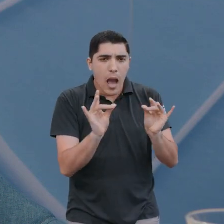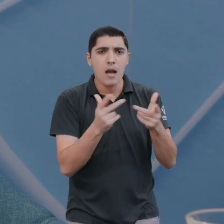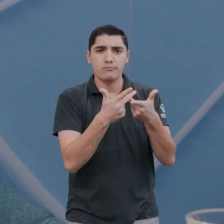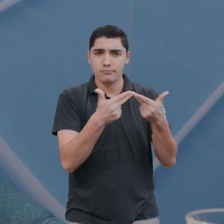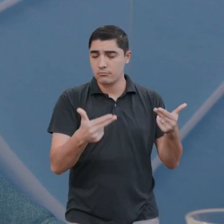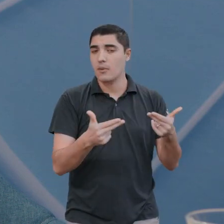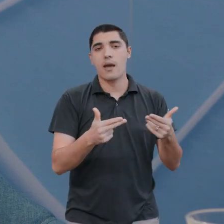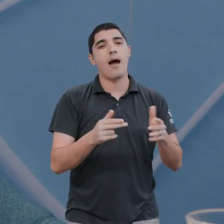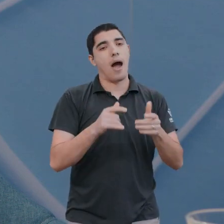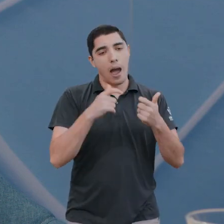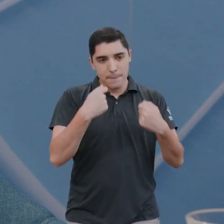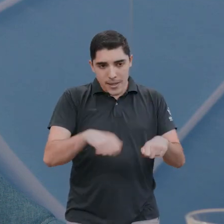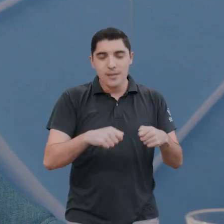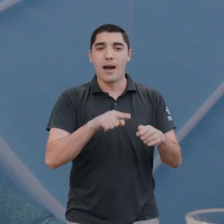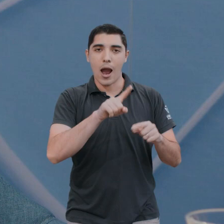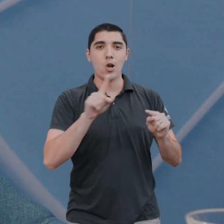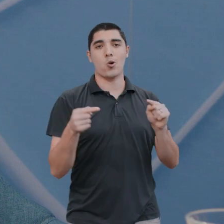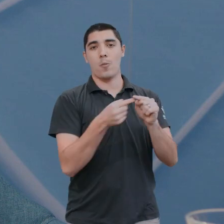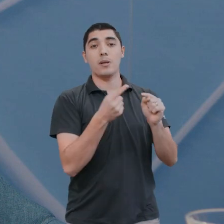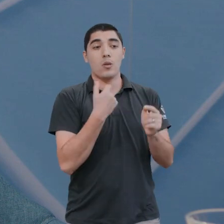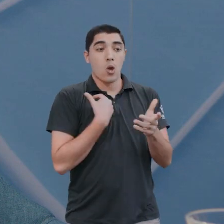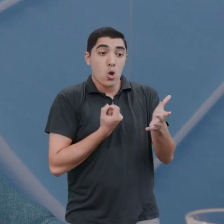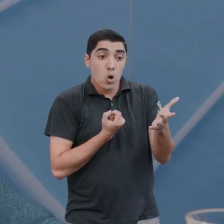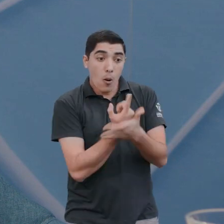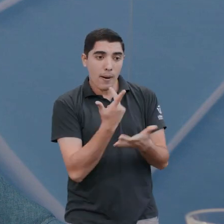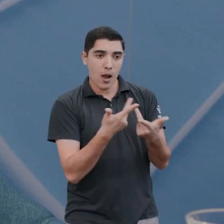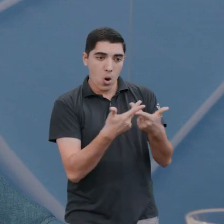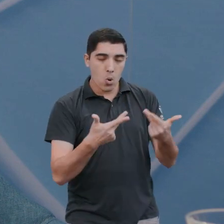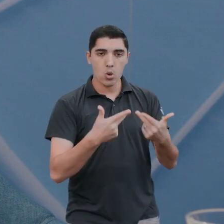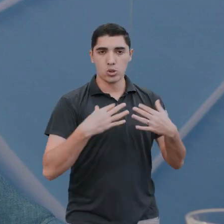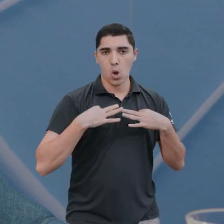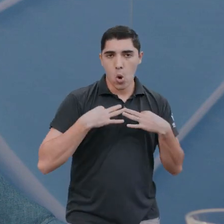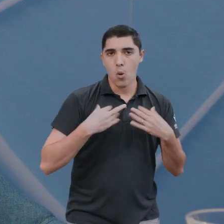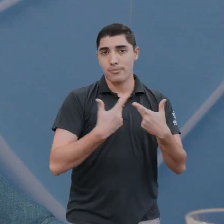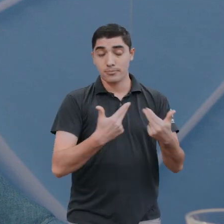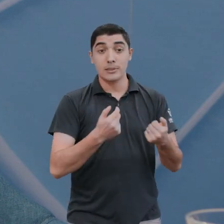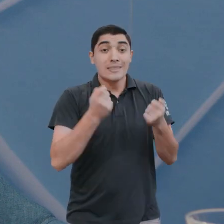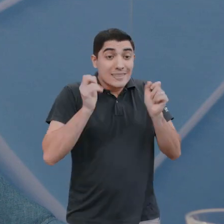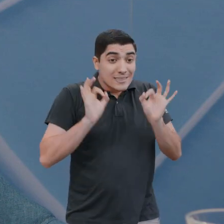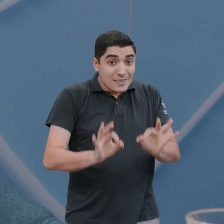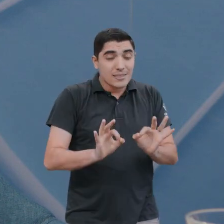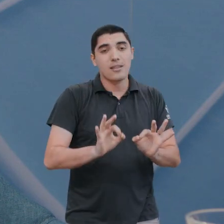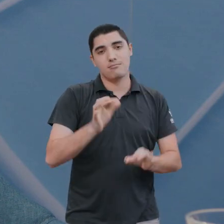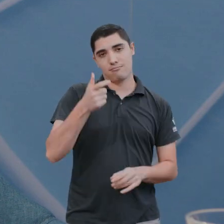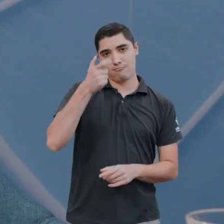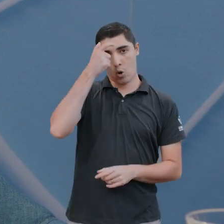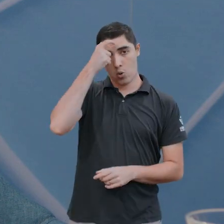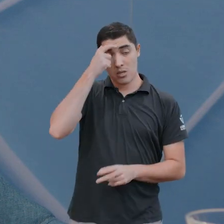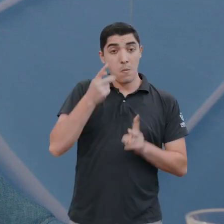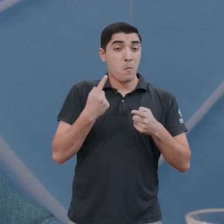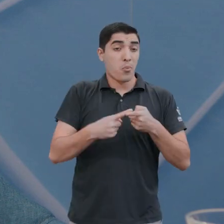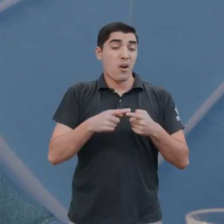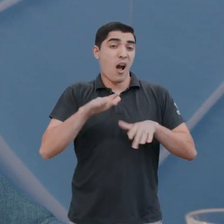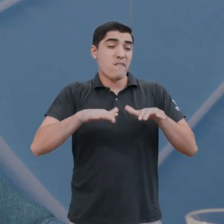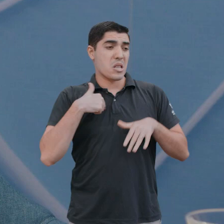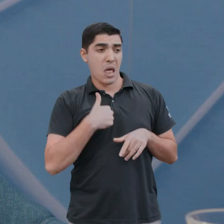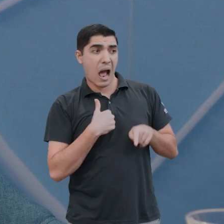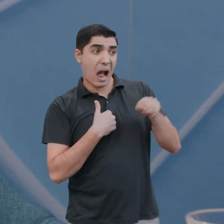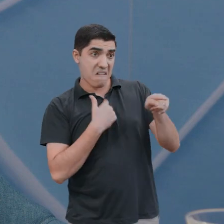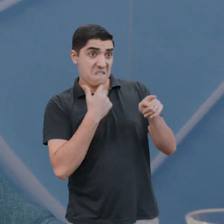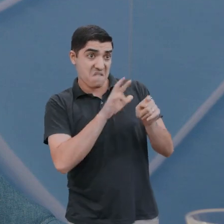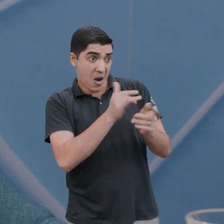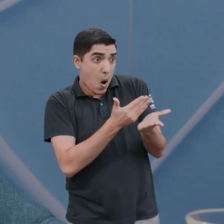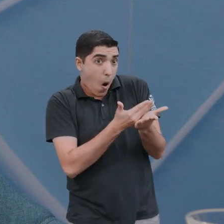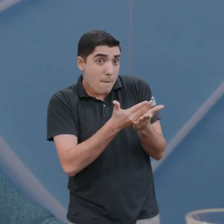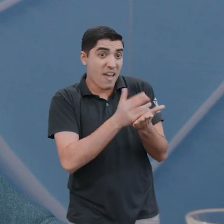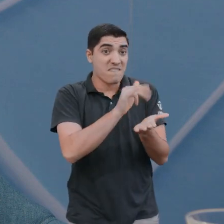completa diferença na hora de comprar uma peça e, de fato, comprar de forma consciente. Porque a gente fica sempre à mercê de tendências.